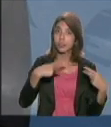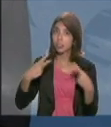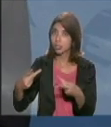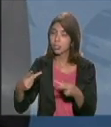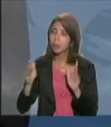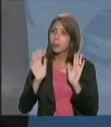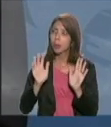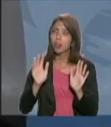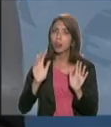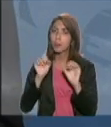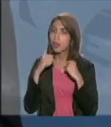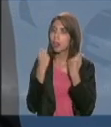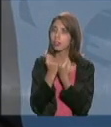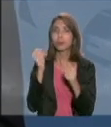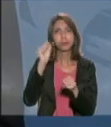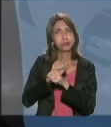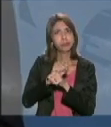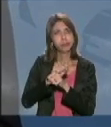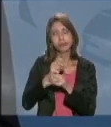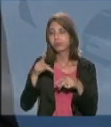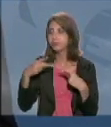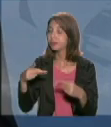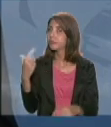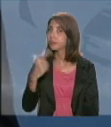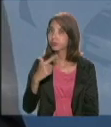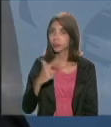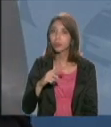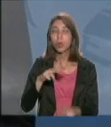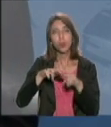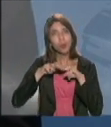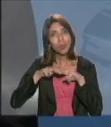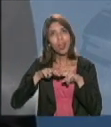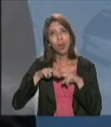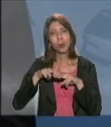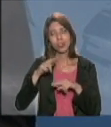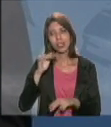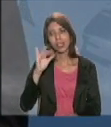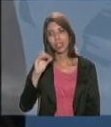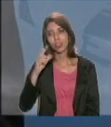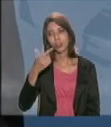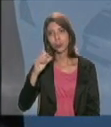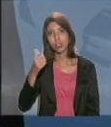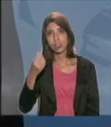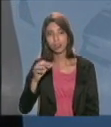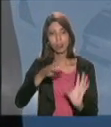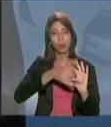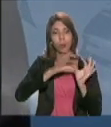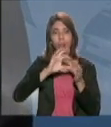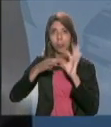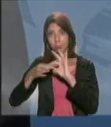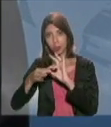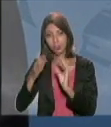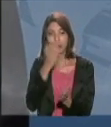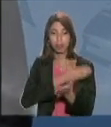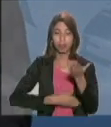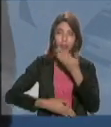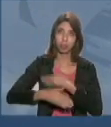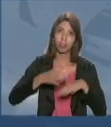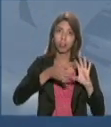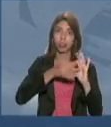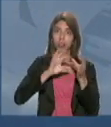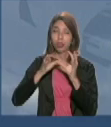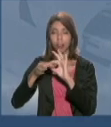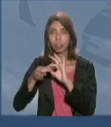que o Maracanã não estava sendo visitado, não está sendo visitado, em função da Rio 2016, Paralimpíada, estava fechado,